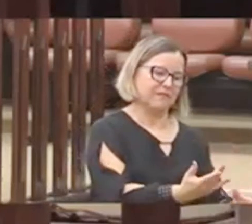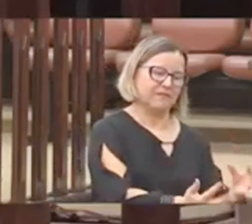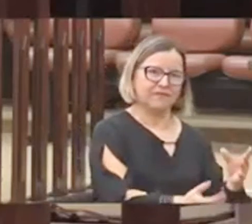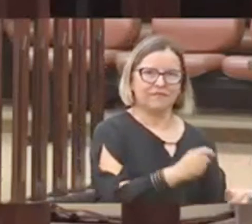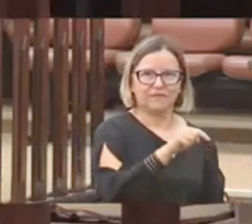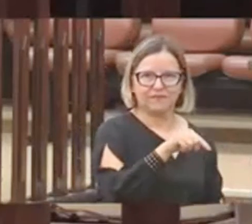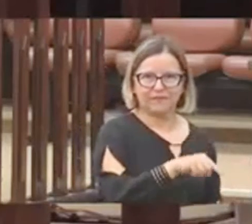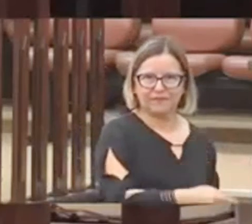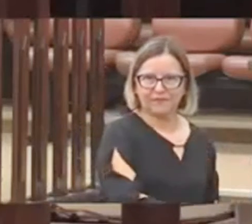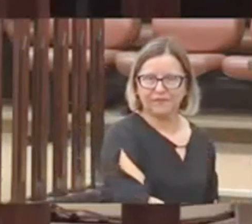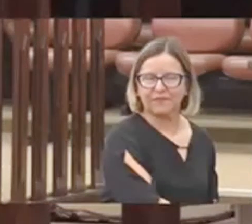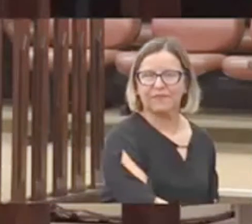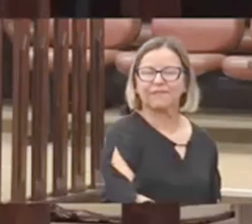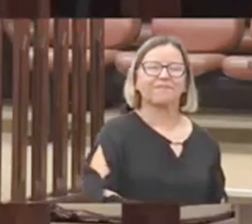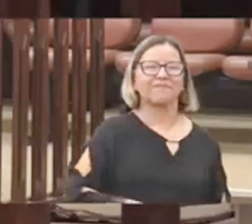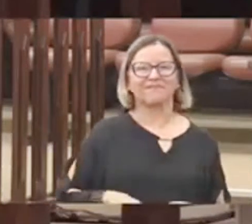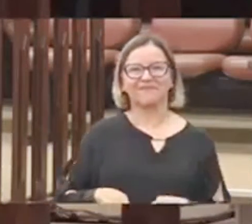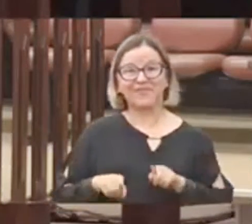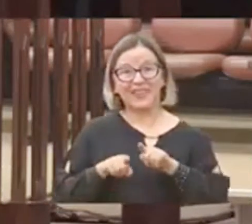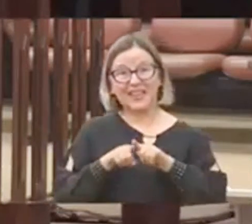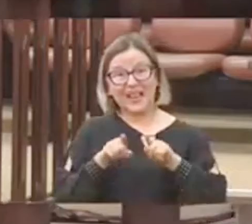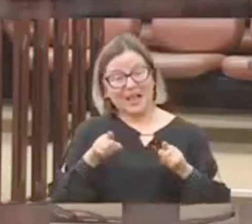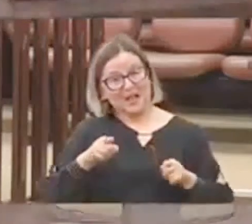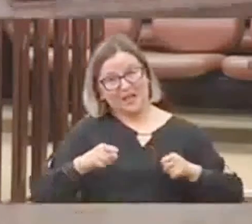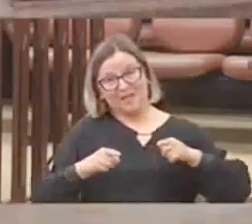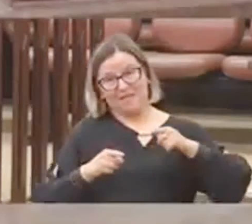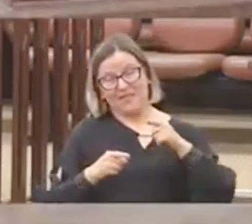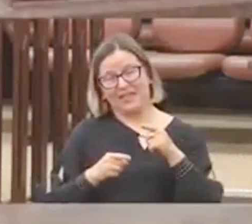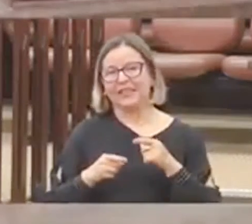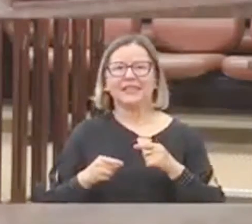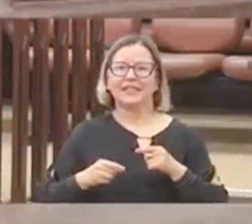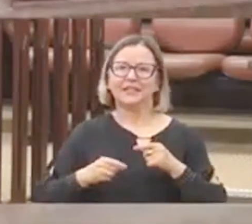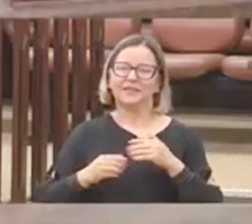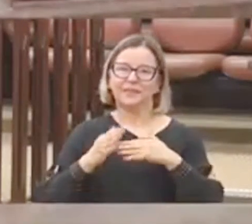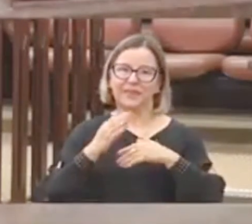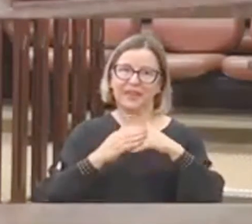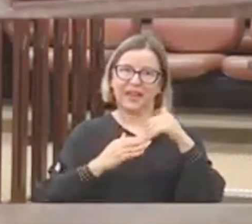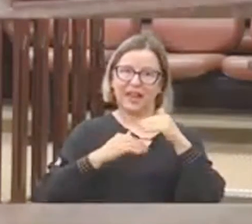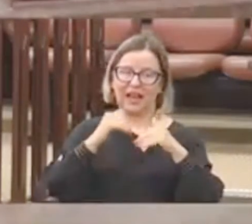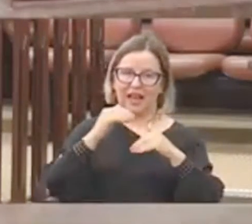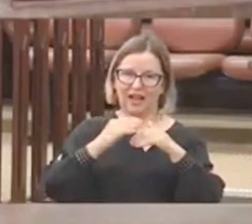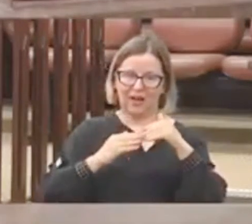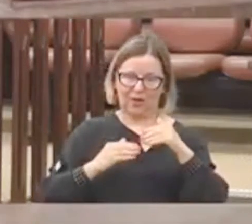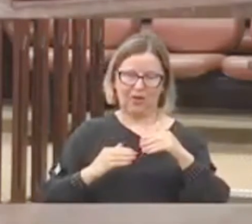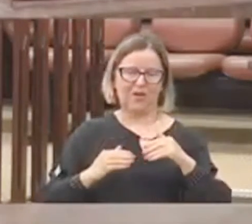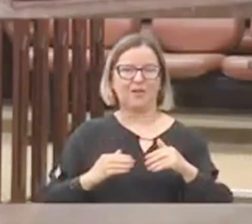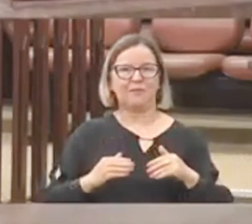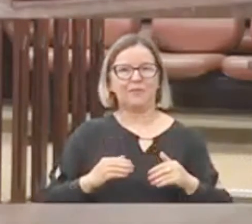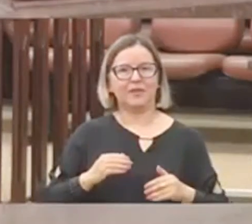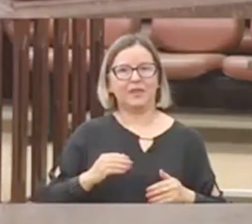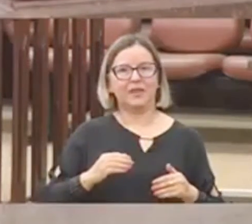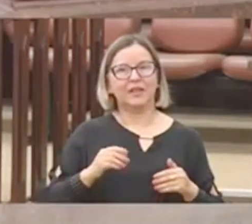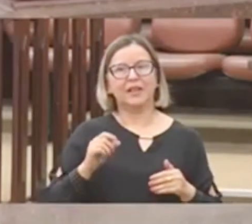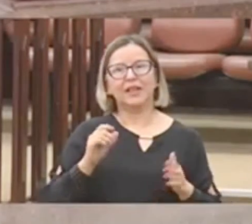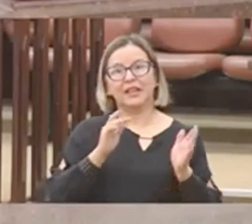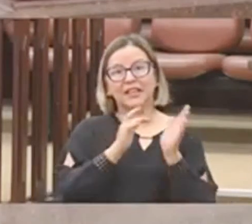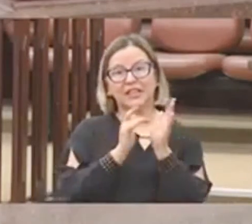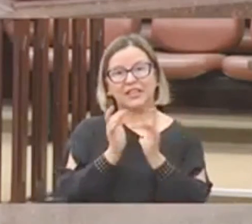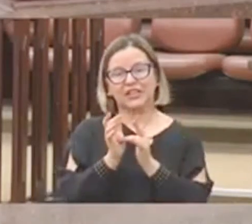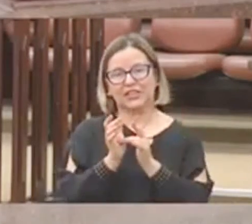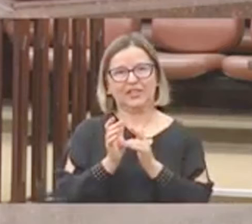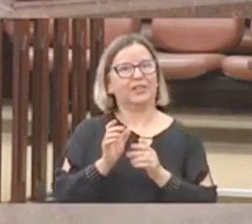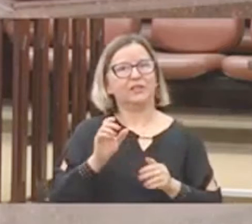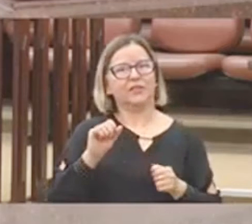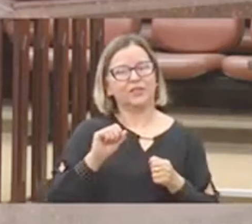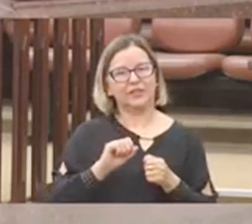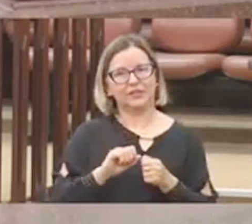Mas essa obra não pode ser apenas um conceito vago e abstrato do que Jesus fez. É a mesma coisa